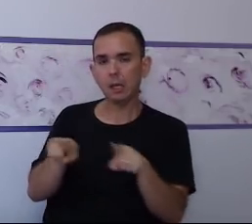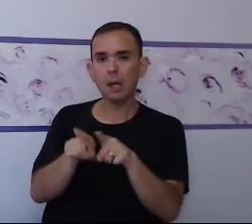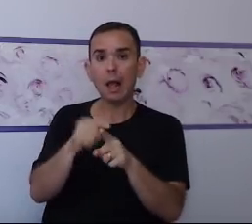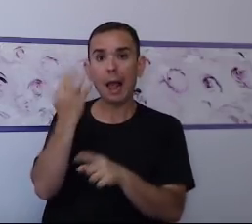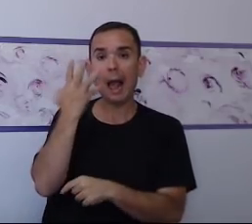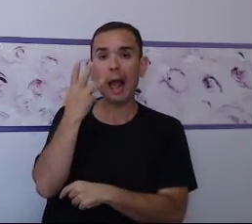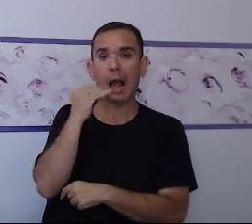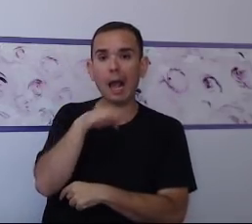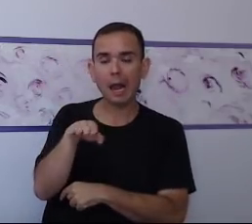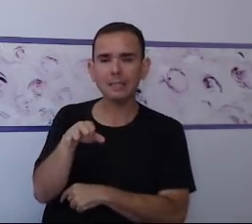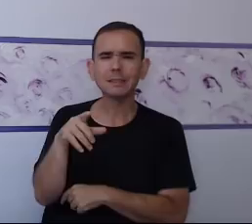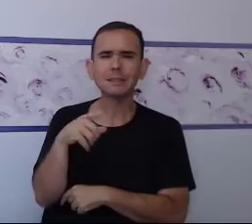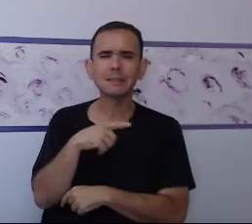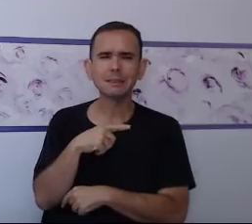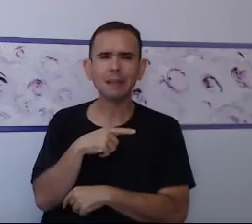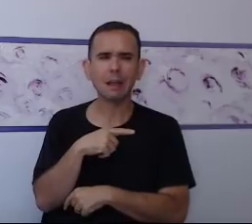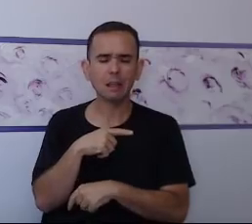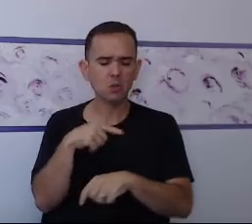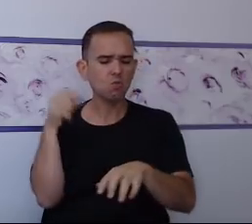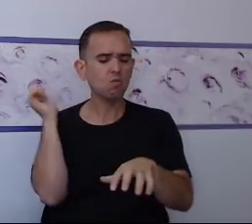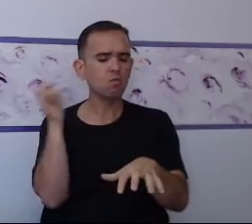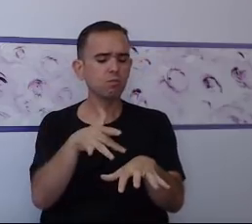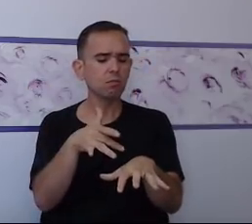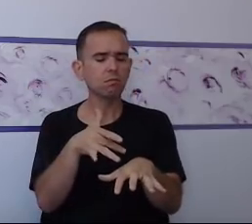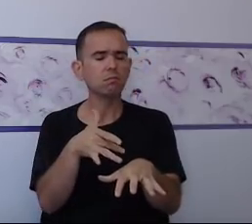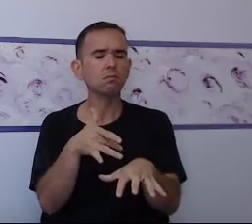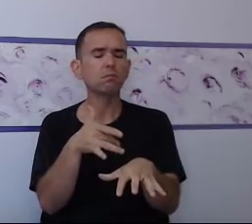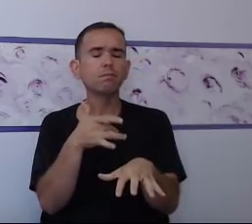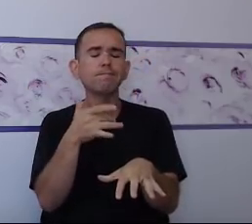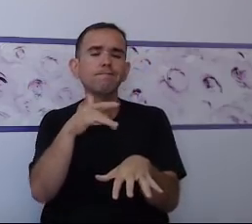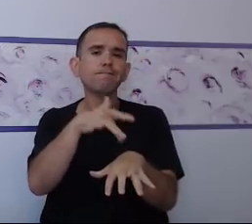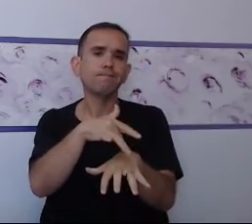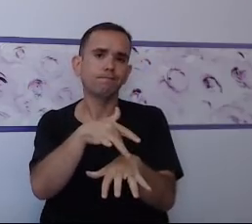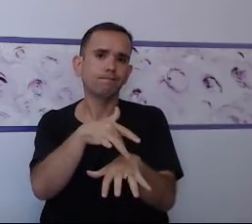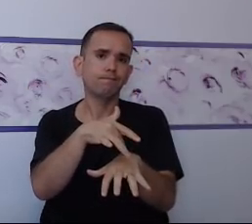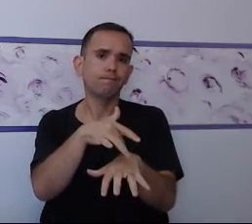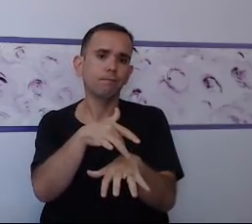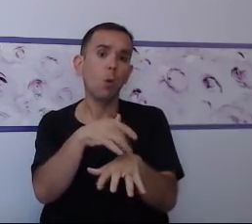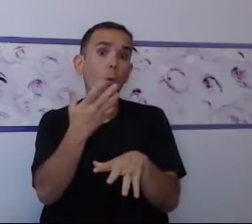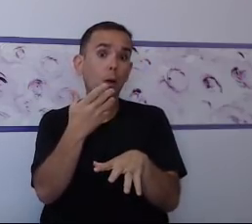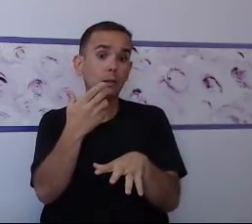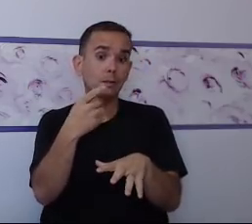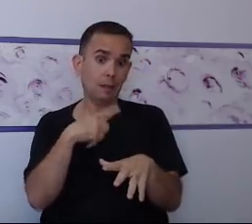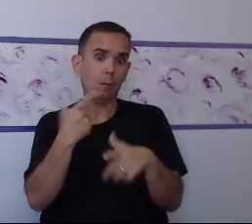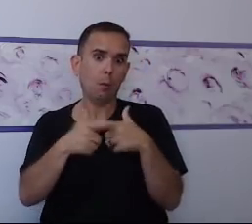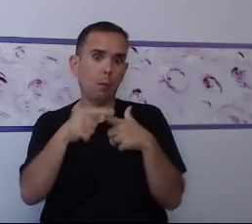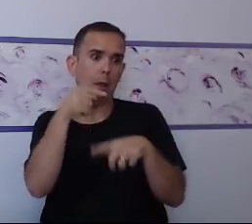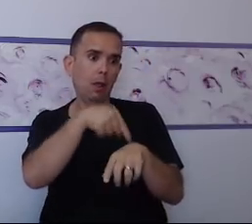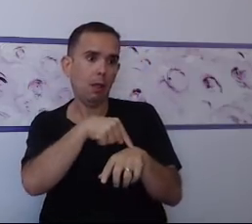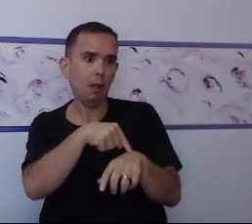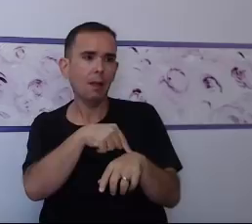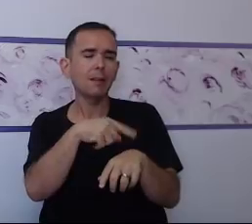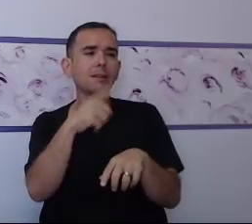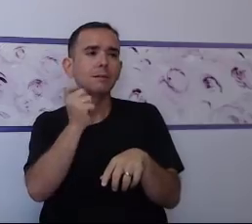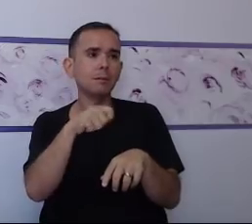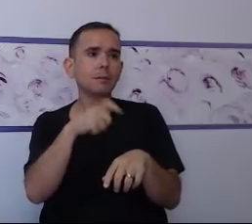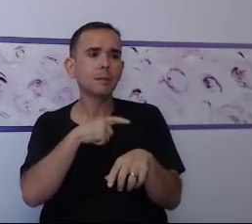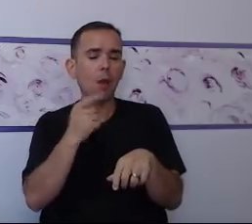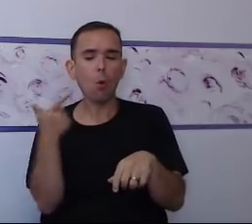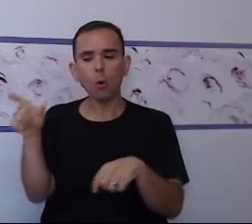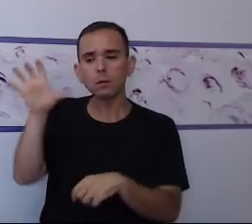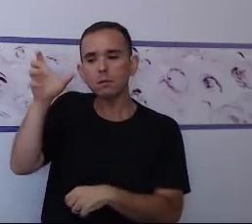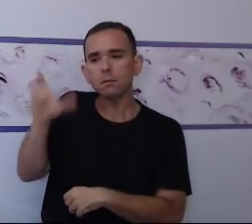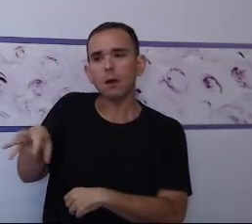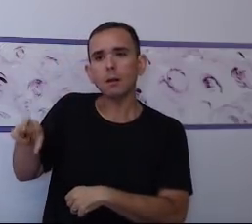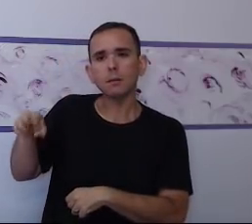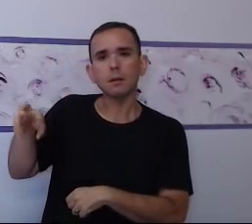criança que tem hemiplegia, ela tem um hemicorpo mais comprometido. Então, assim, se eu tenho um hemicorpo mais comprometido, eu tenho a tendência a usar mais um lado